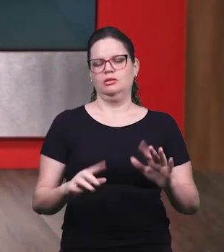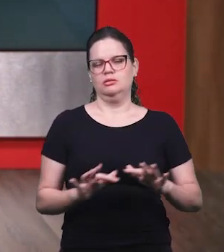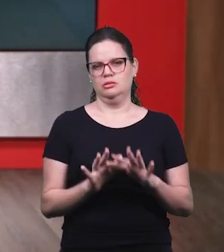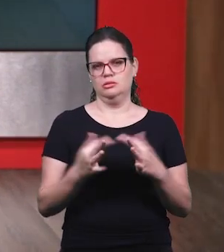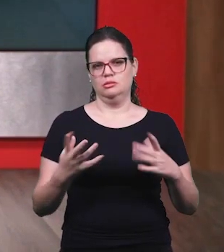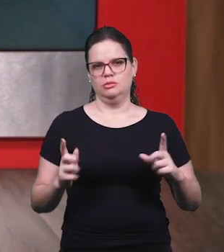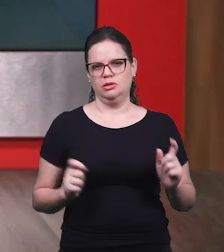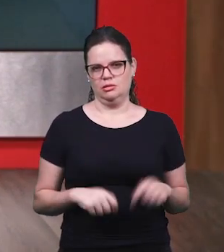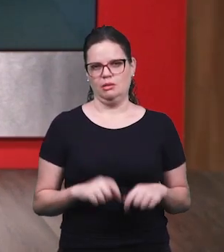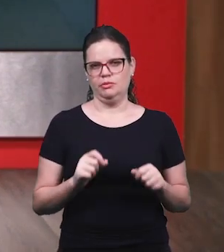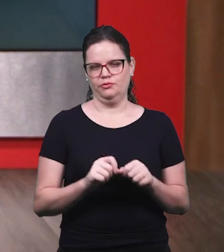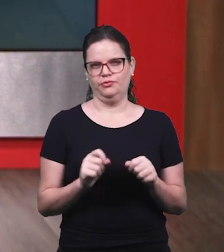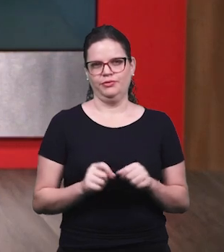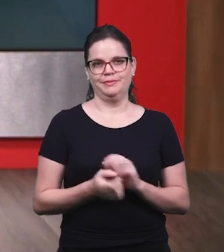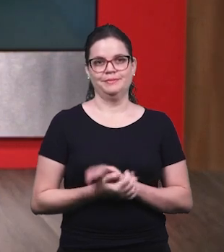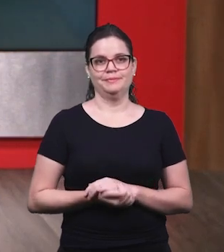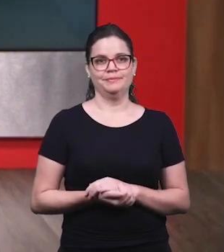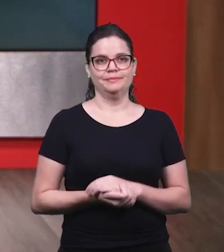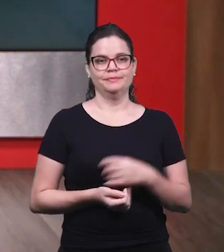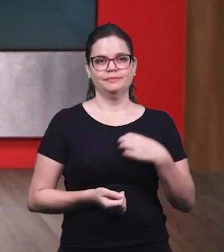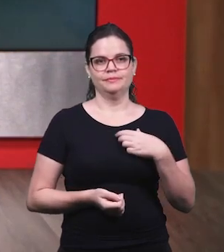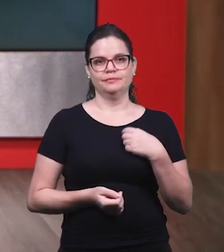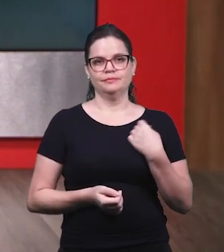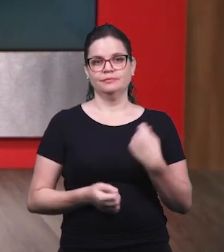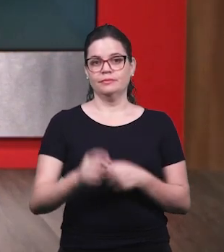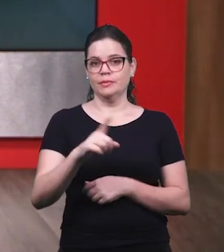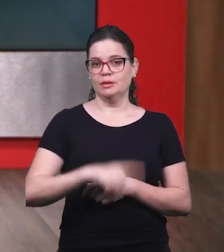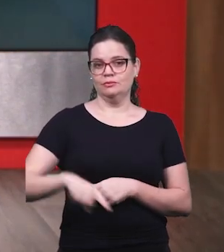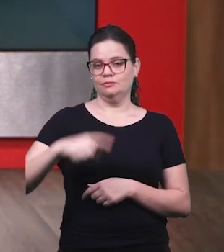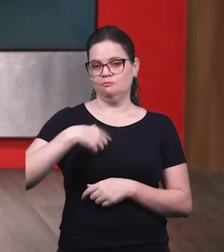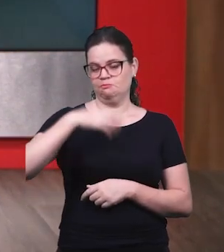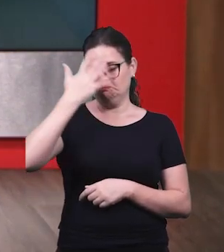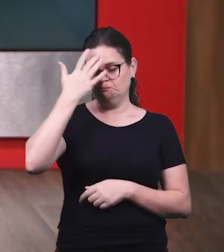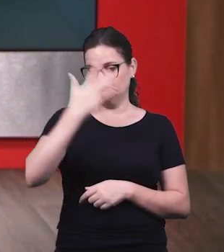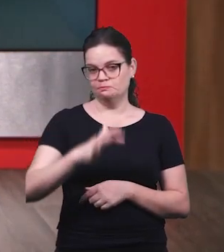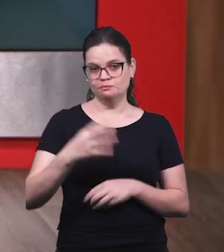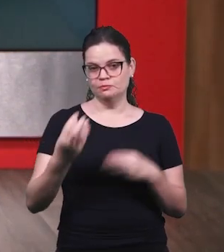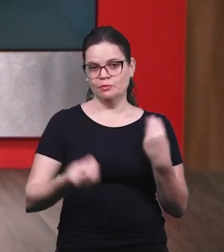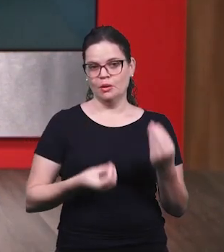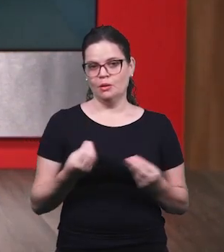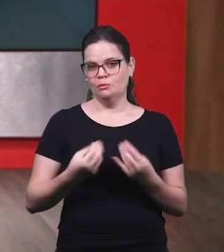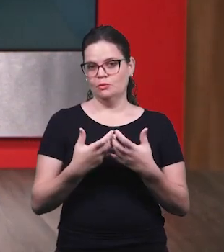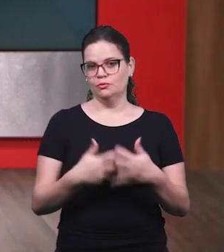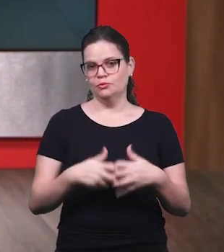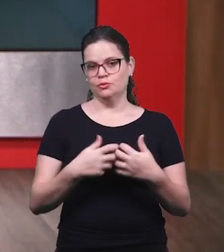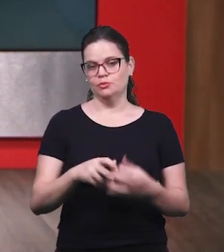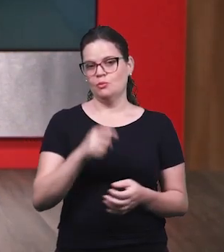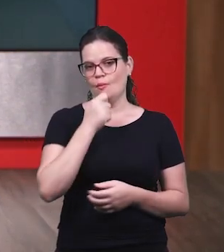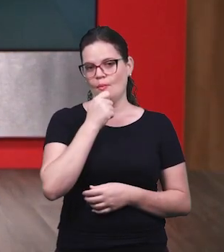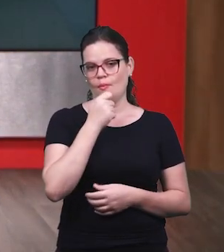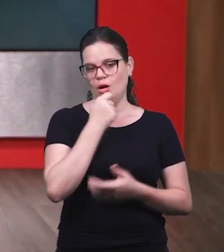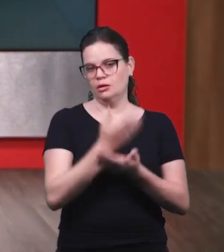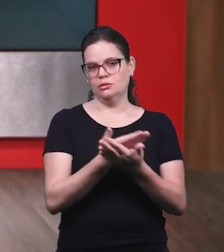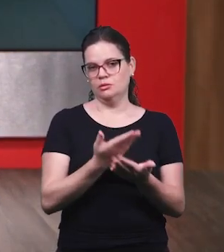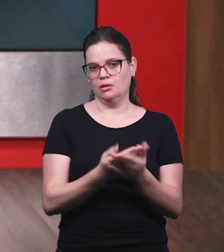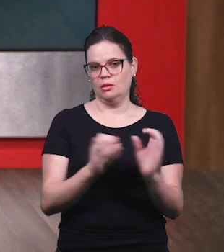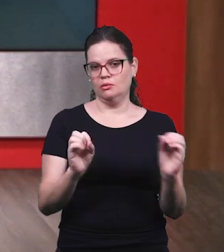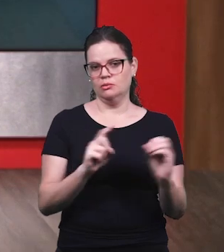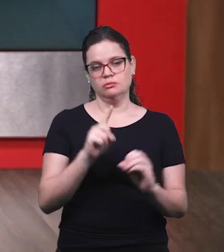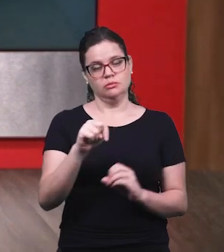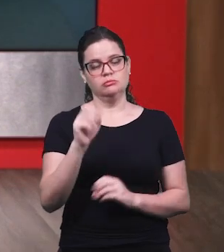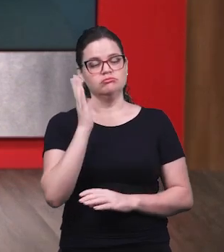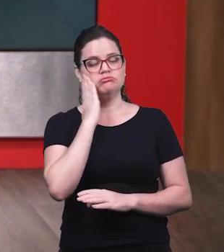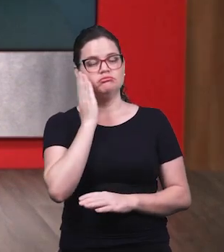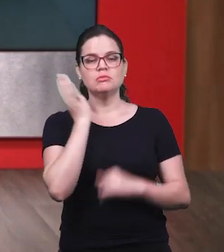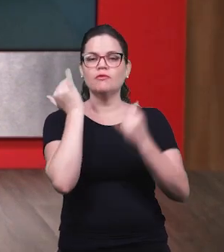fazer. Para você que talvez não lida com isso diretamente e nem está estudando sobre isso, é uma